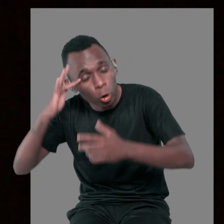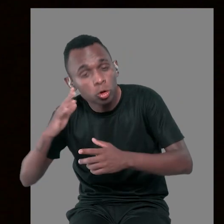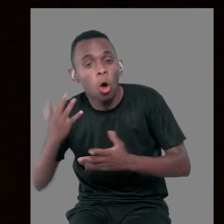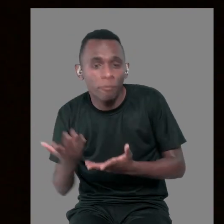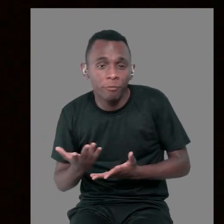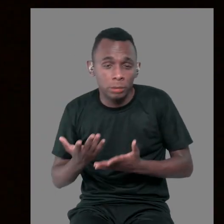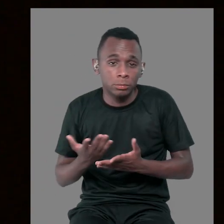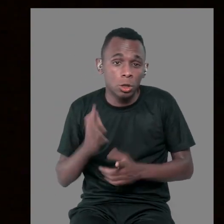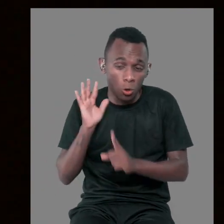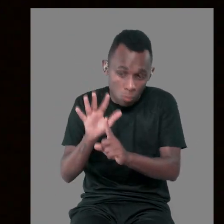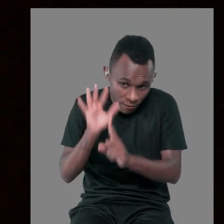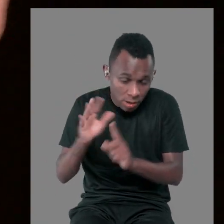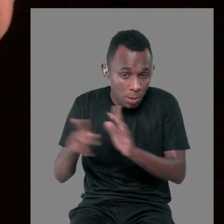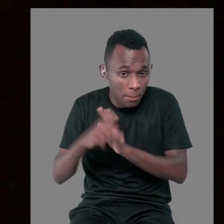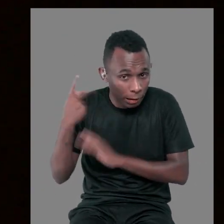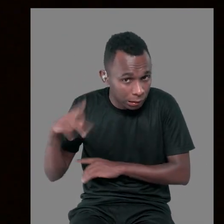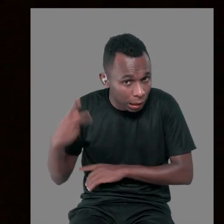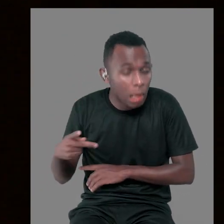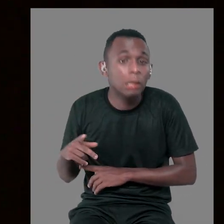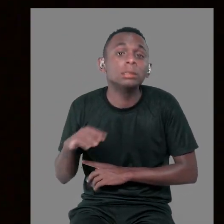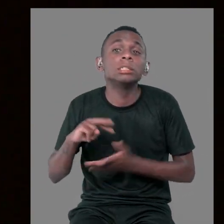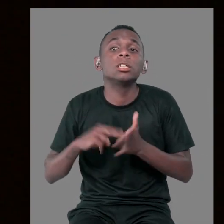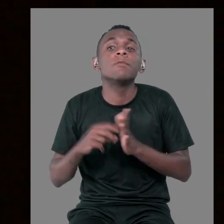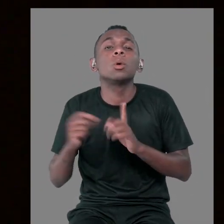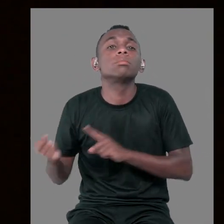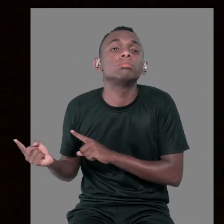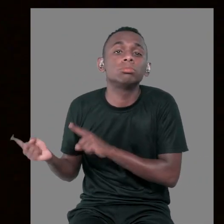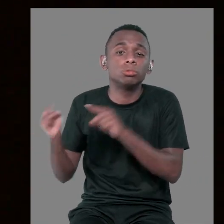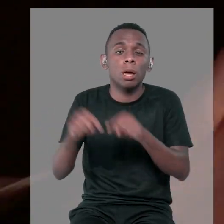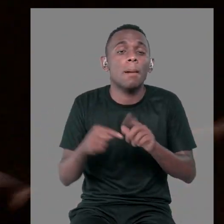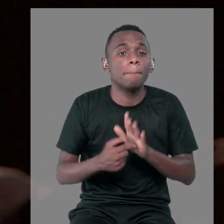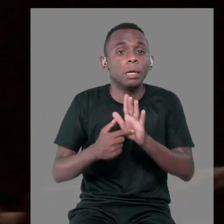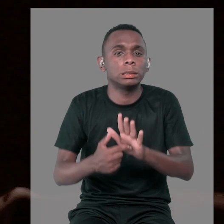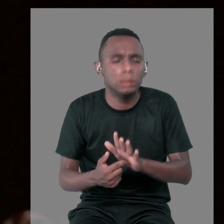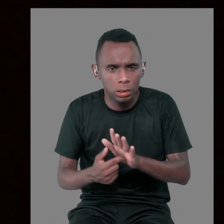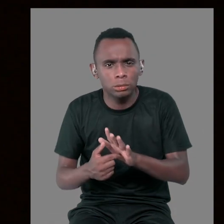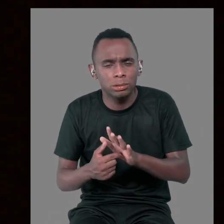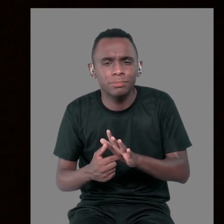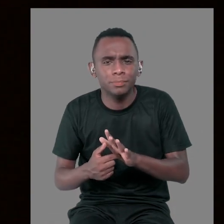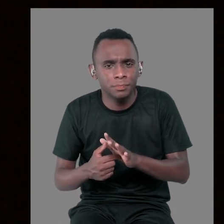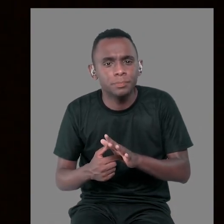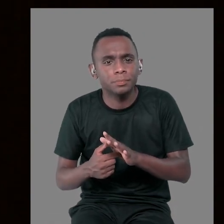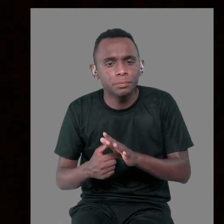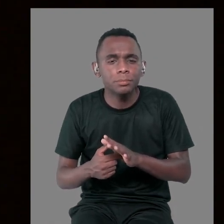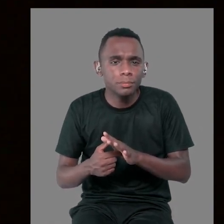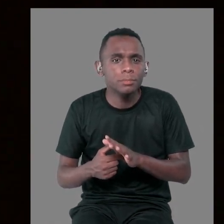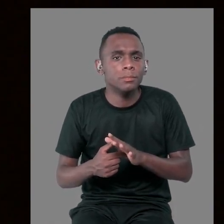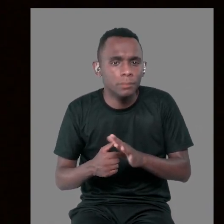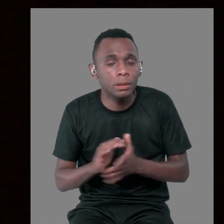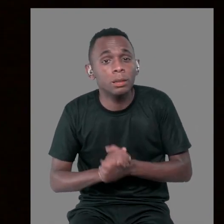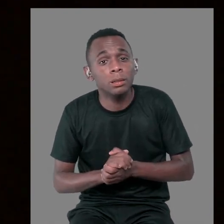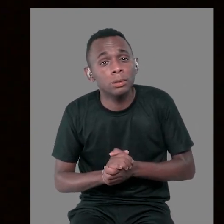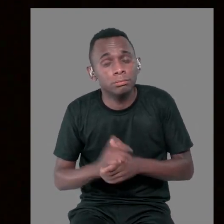que, num certo sentido, eles trouxeram, de forma muito relativa, muito, como eu disse, muito restrita ali ao mundo